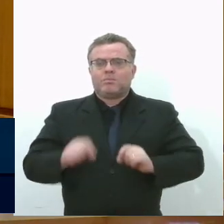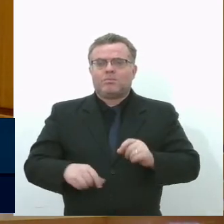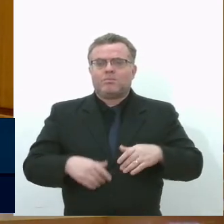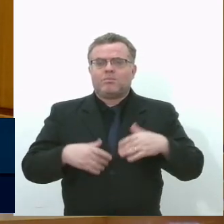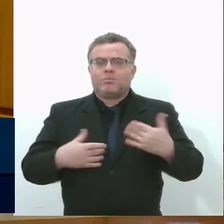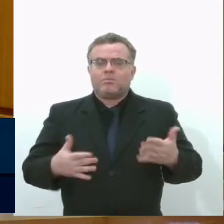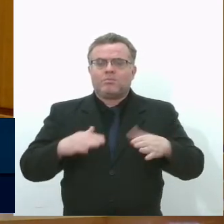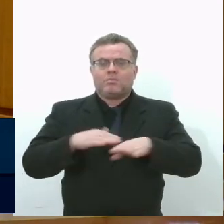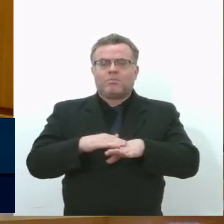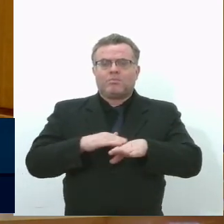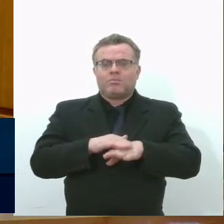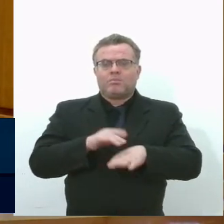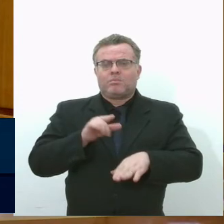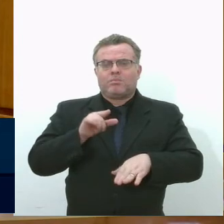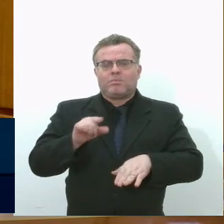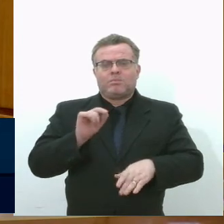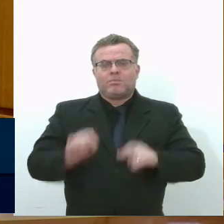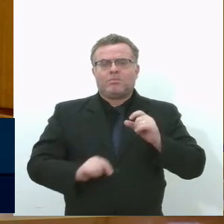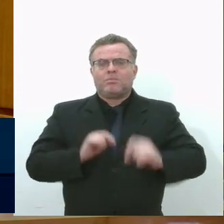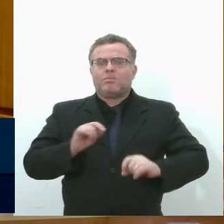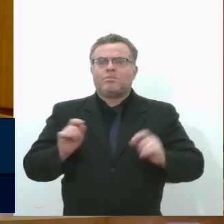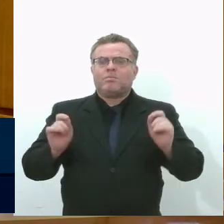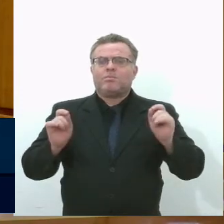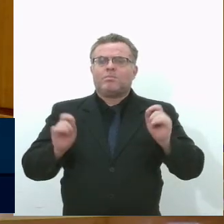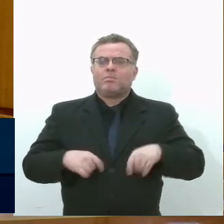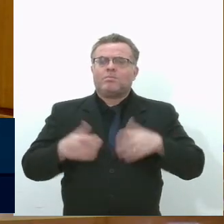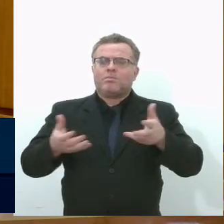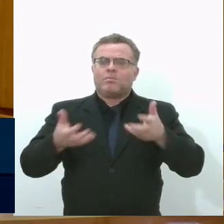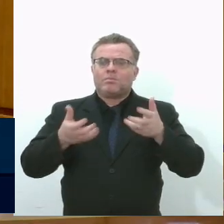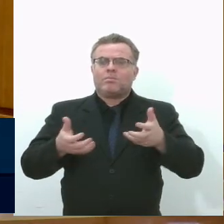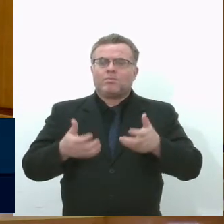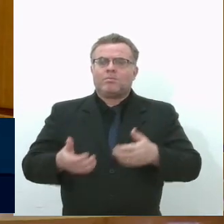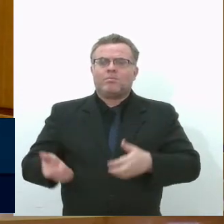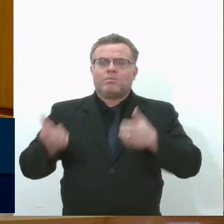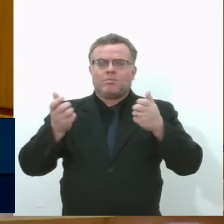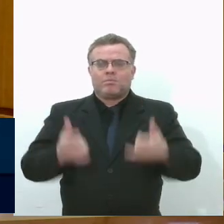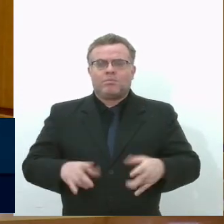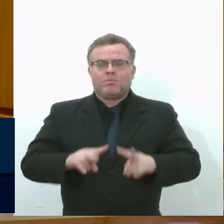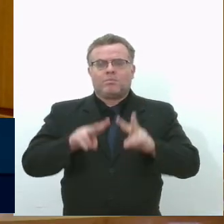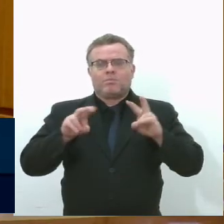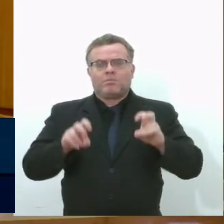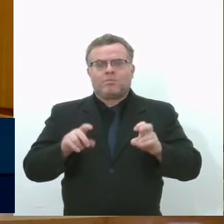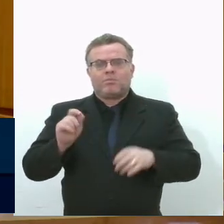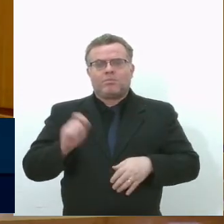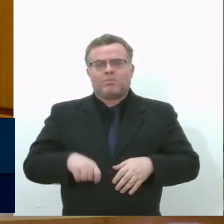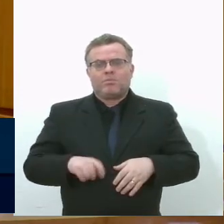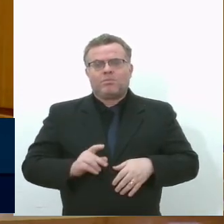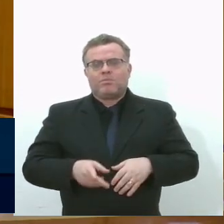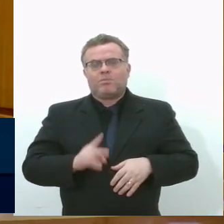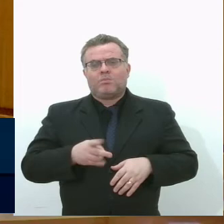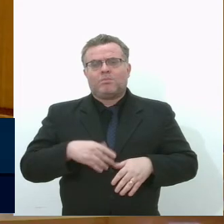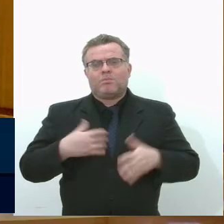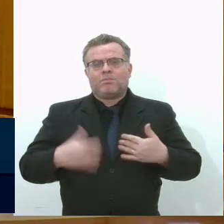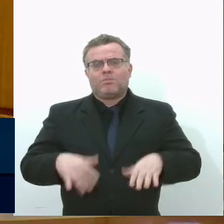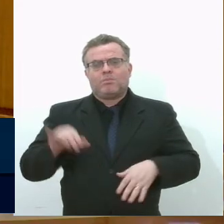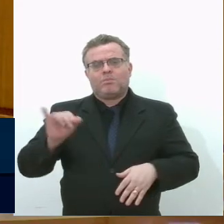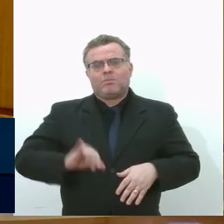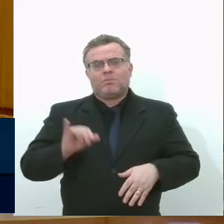Excelência e gostaria que Vossa Excelência pautasse. É um assunto importante,